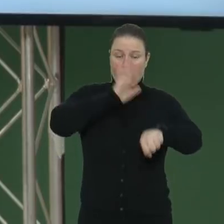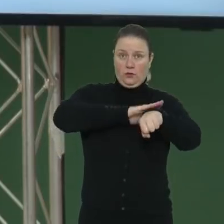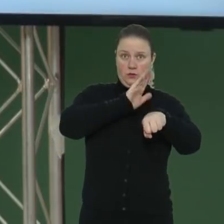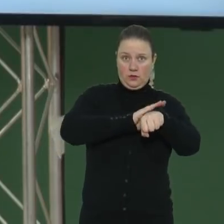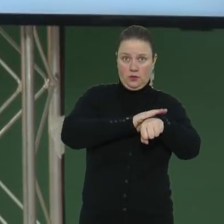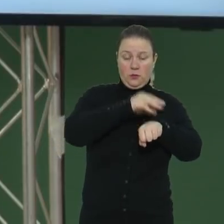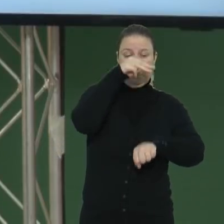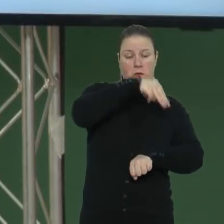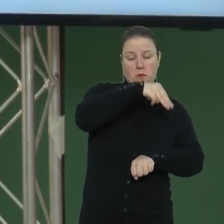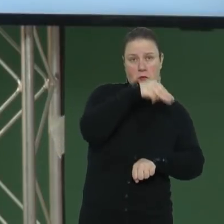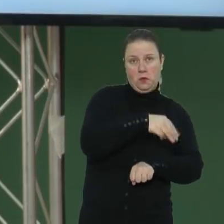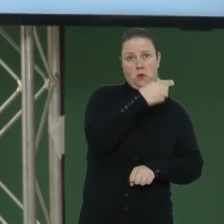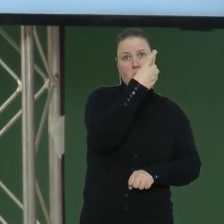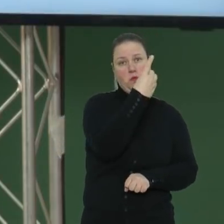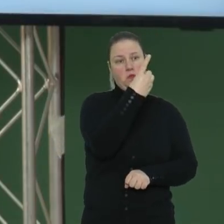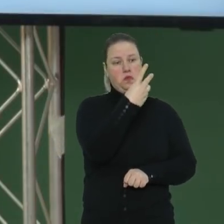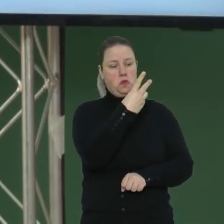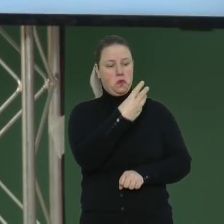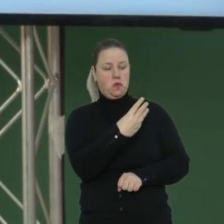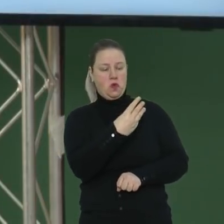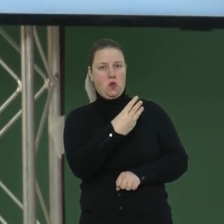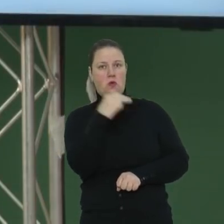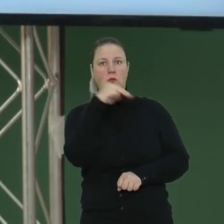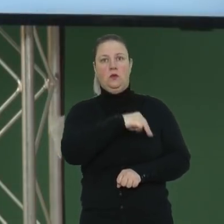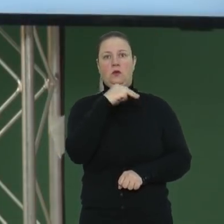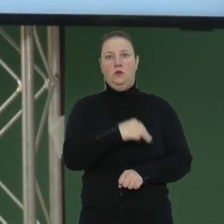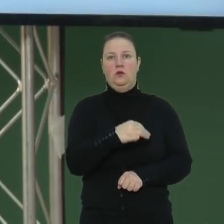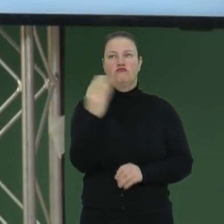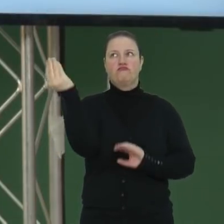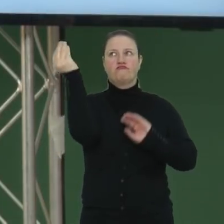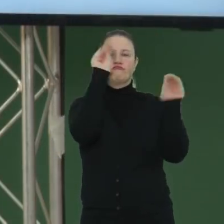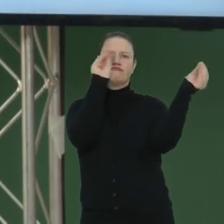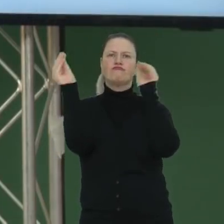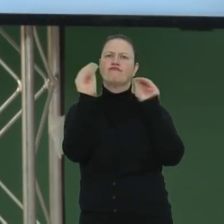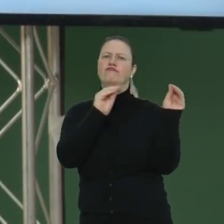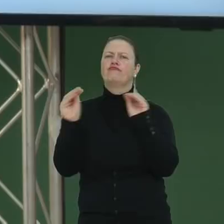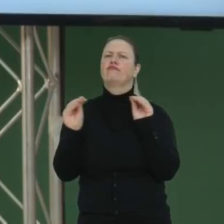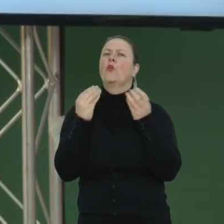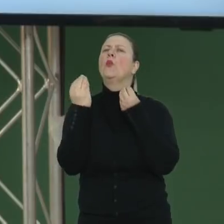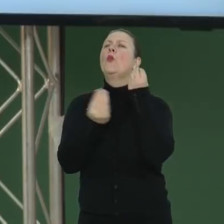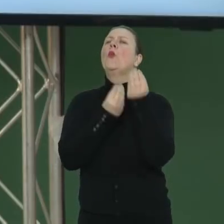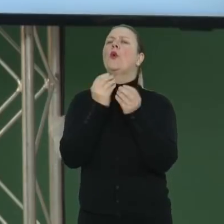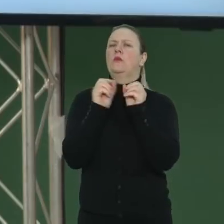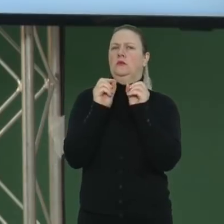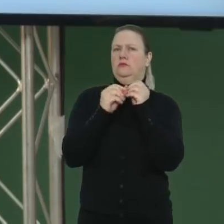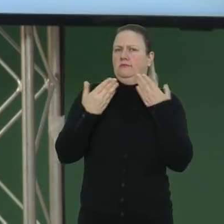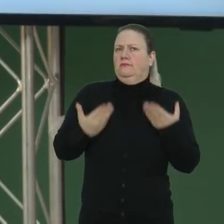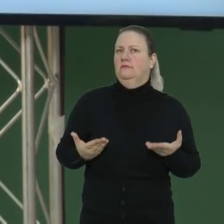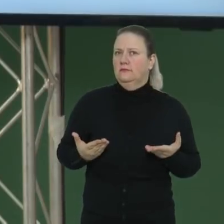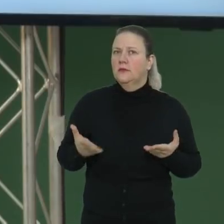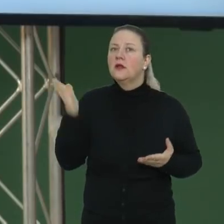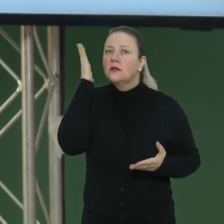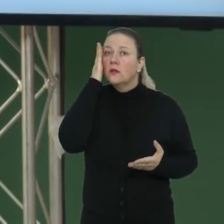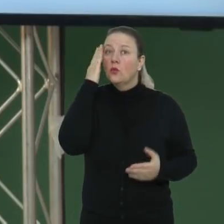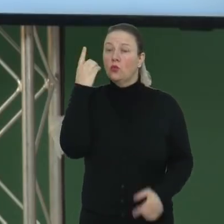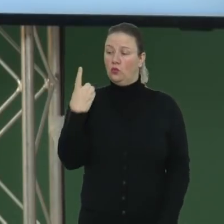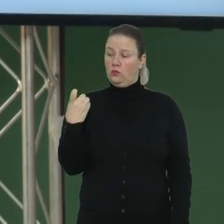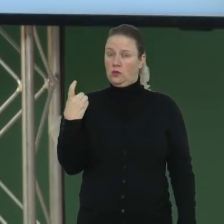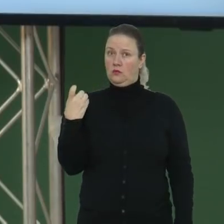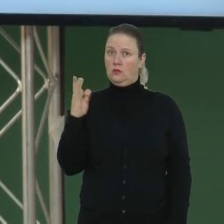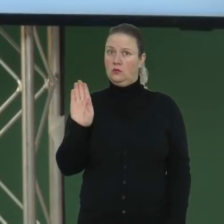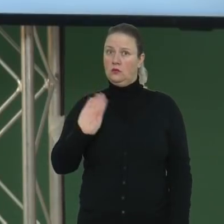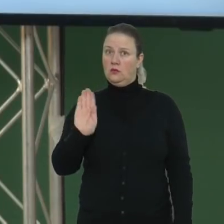1 minuto, 2 minutos, 3 minutos, e para a gente preencher, como que ficaria. Então, vocês sabiam que o quê? Eu tinha uma bactéria, ela